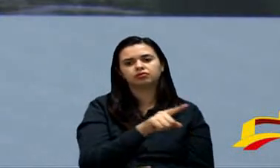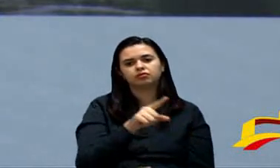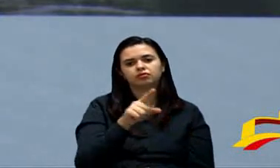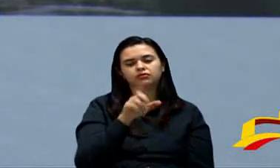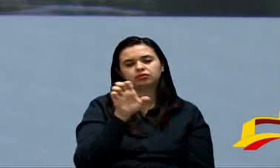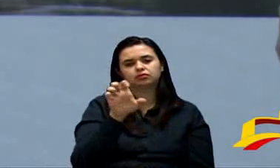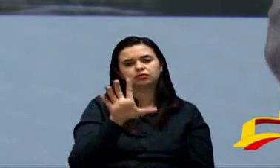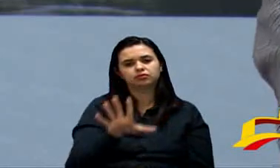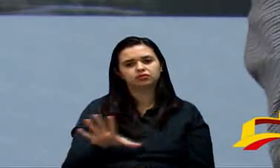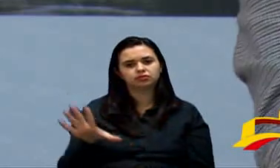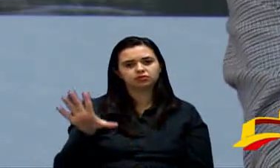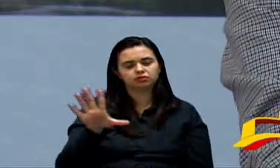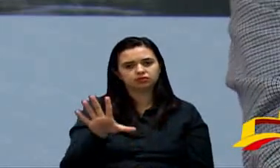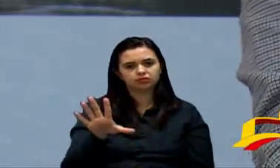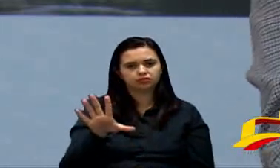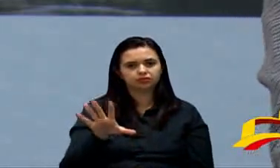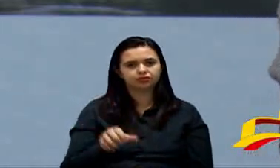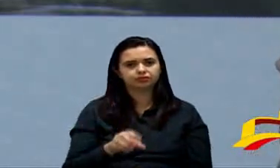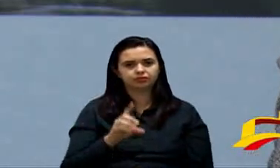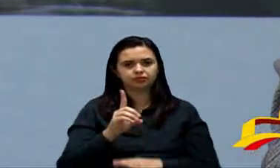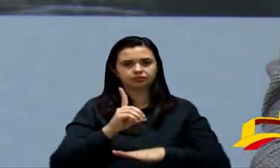Sorocaba,